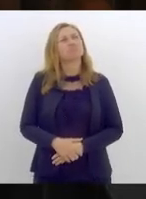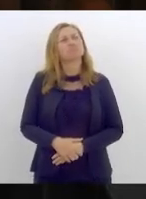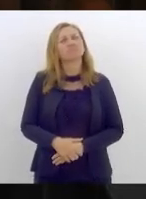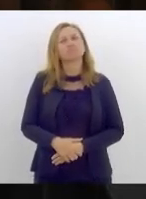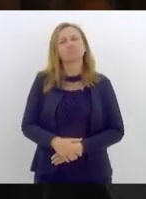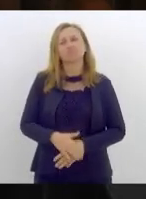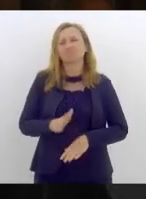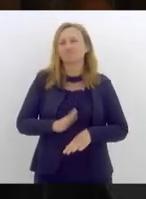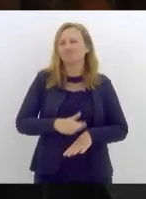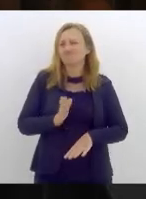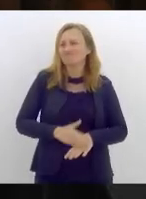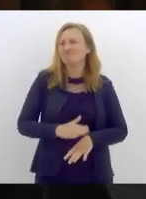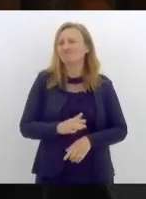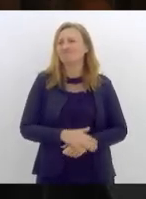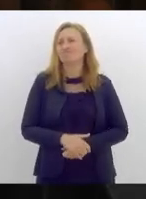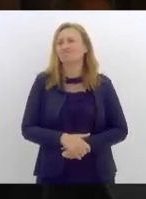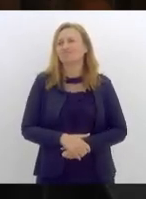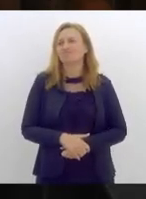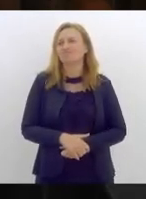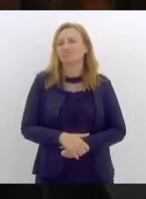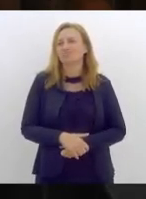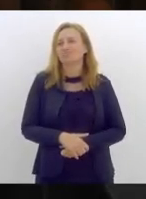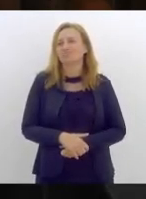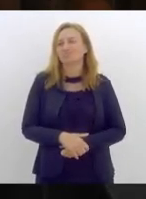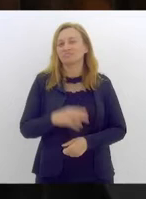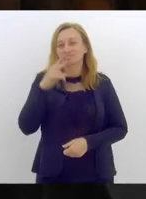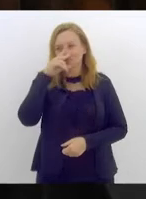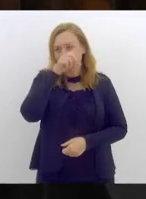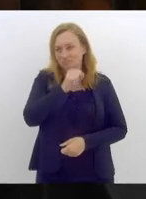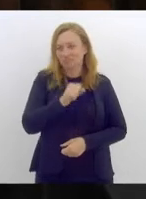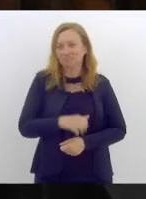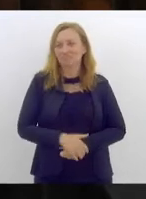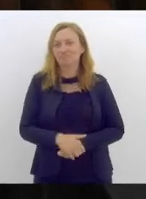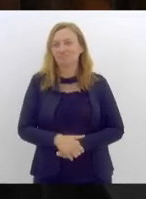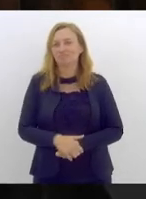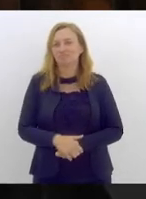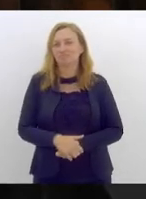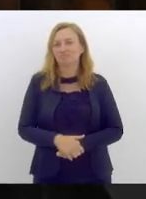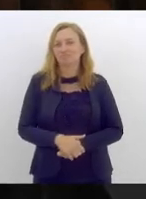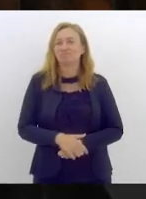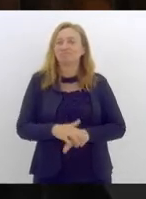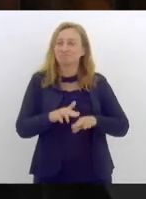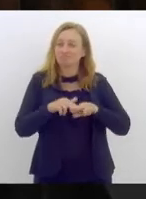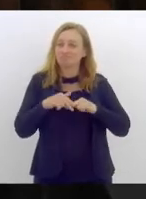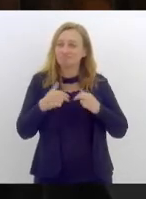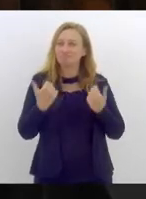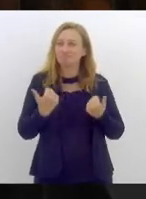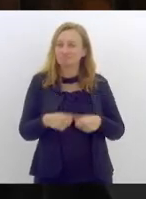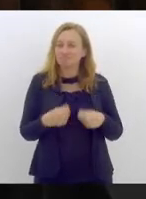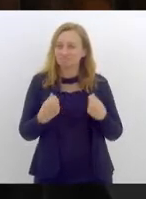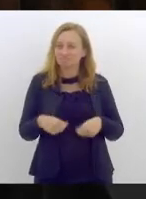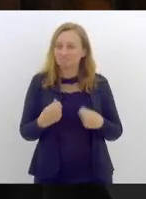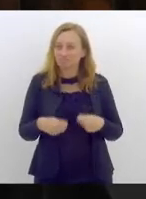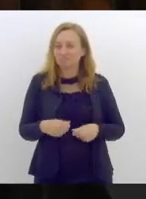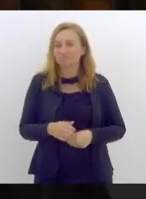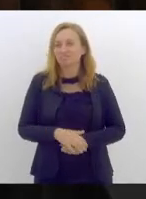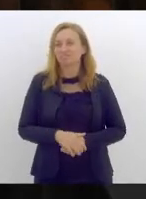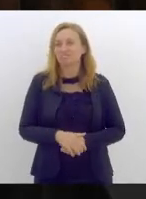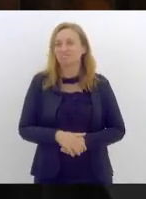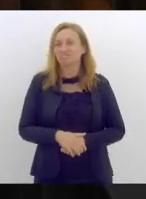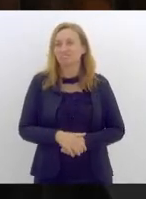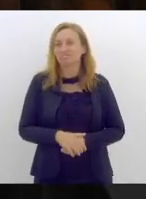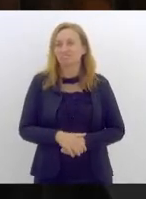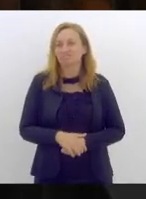ficando mais forte por isso é necessário que a gente traga